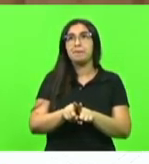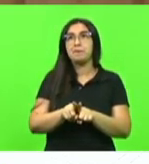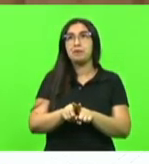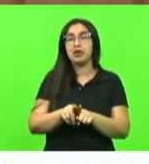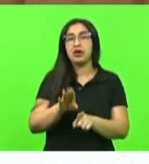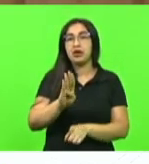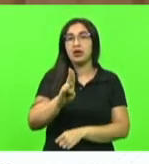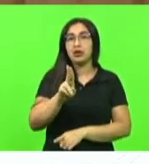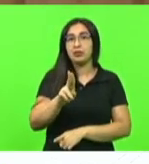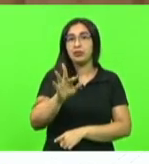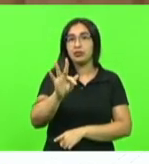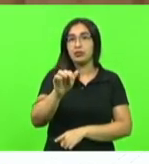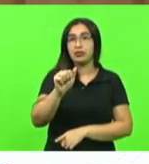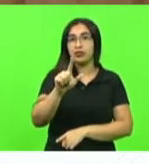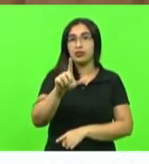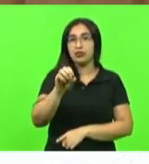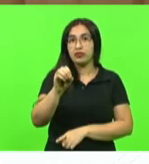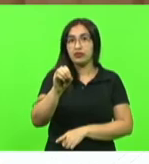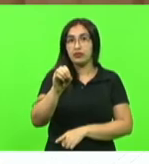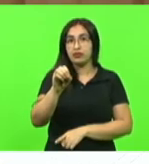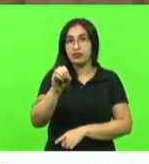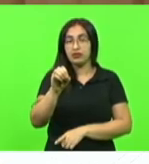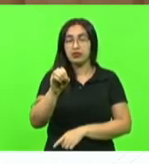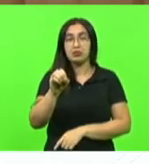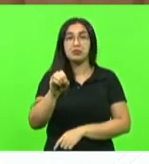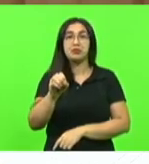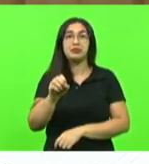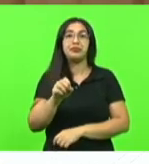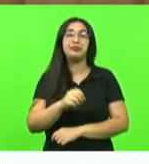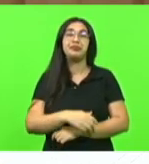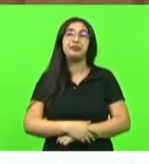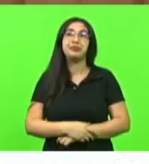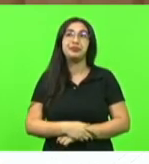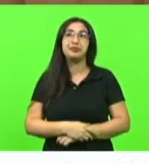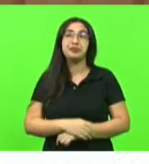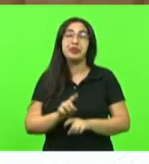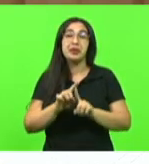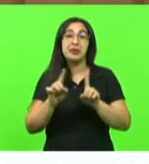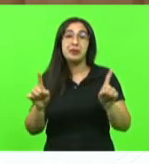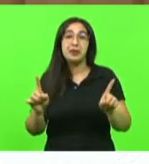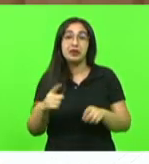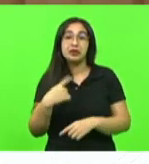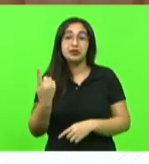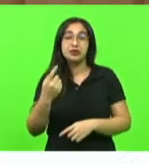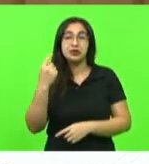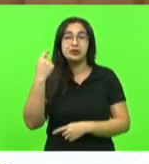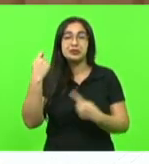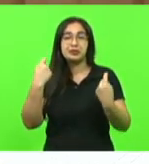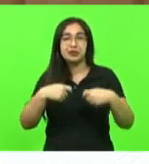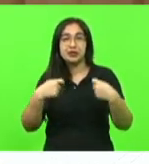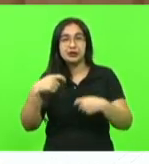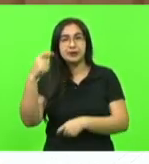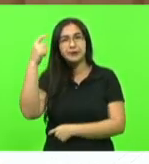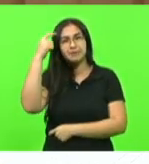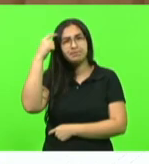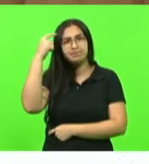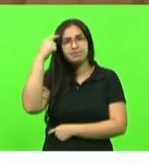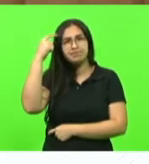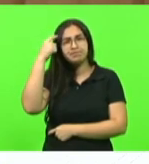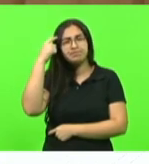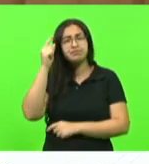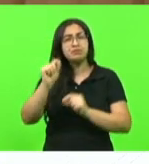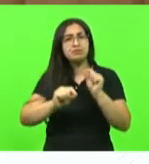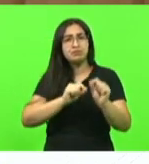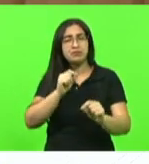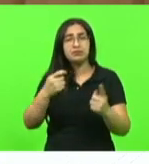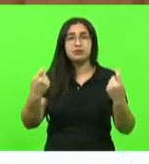vou fazer a justificativa também disso, mas nós precisamos ter consciência a senhores deputados e senhoras deputadas que